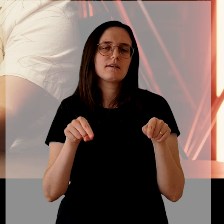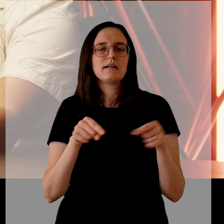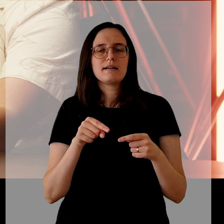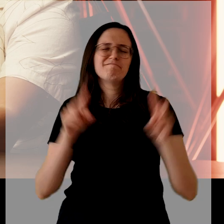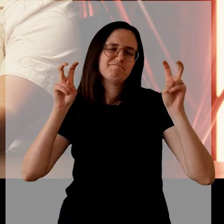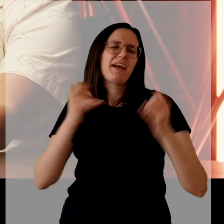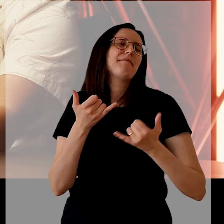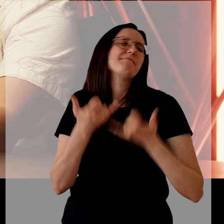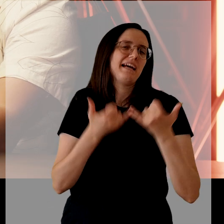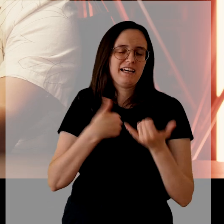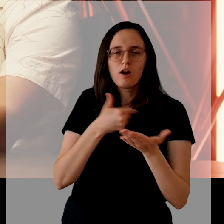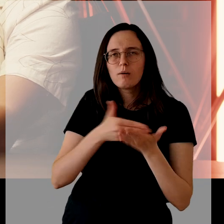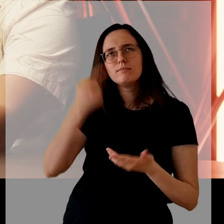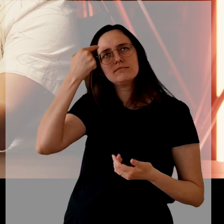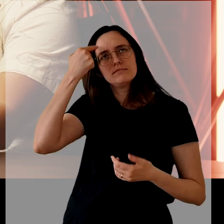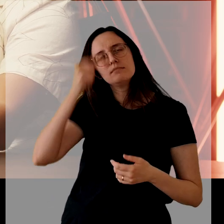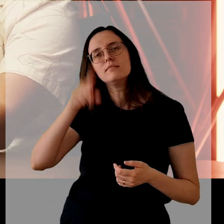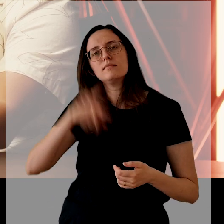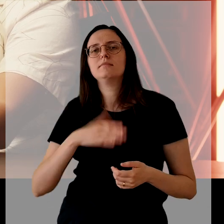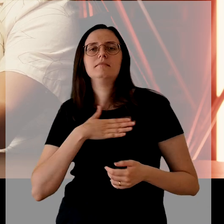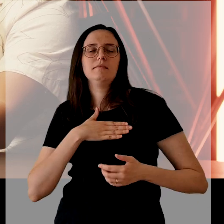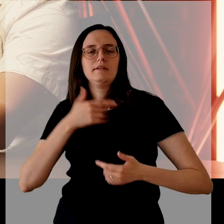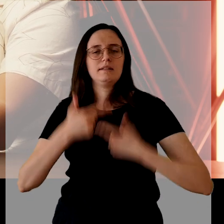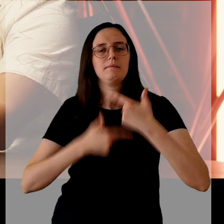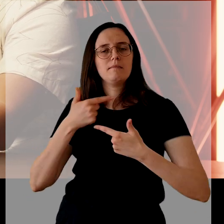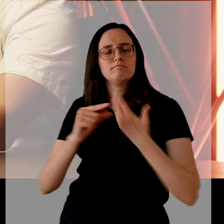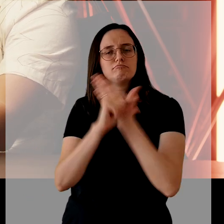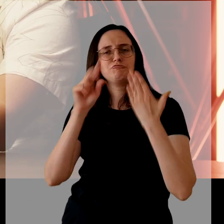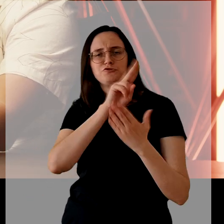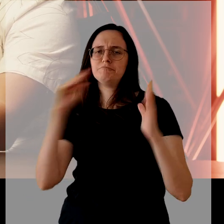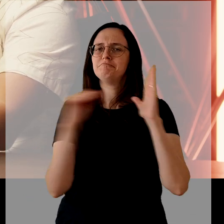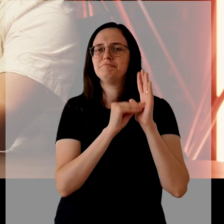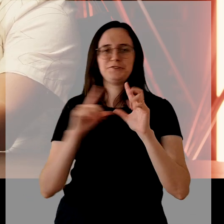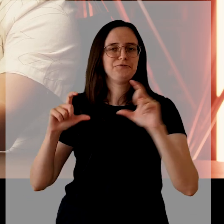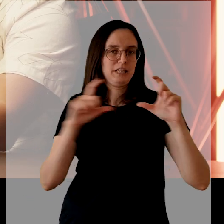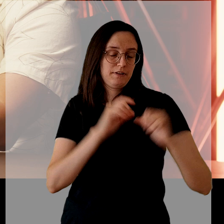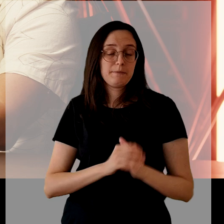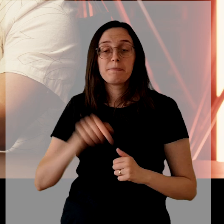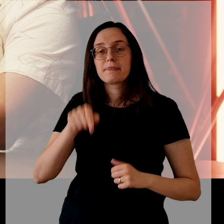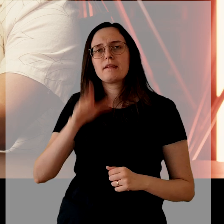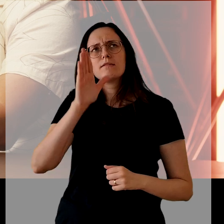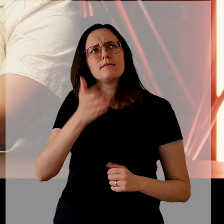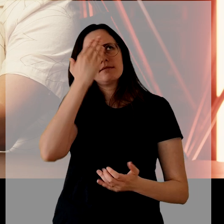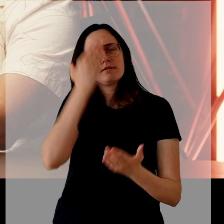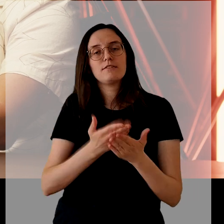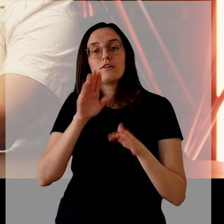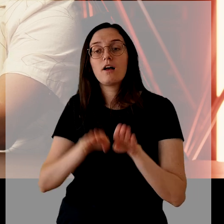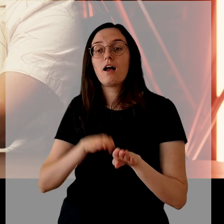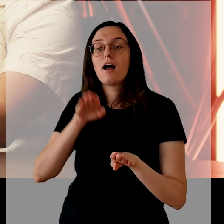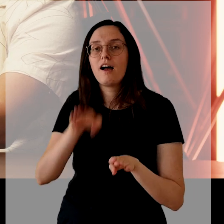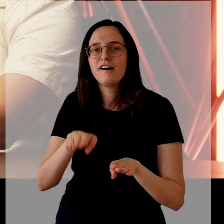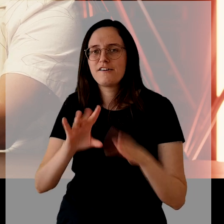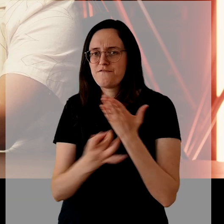a brincar disso e pensar isso como meu trabalho autoral de fotografia, né? Isso acho que já tem um pezinho